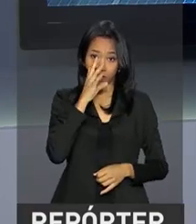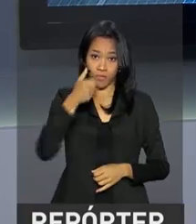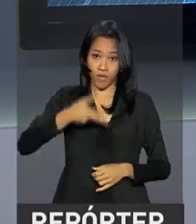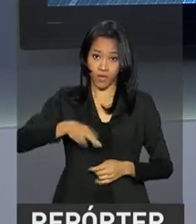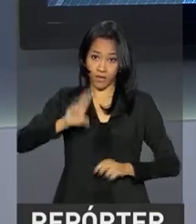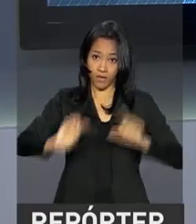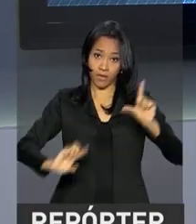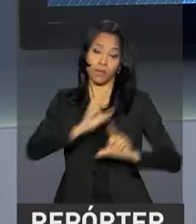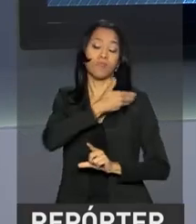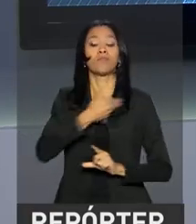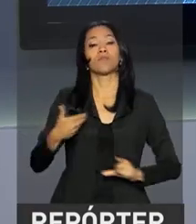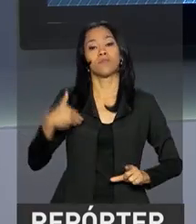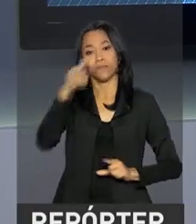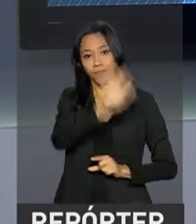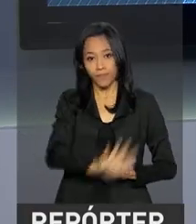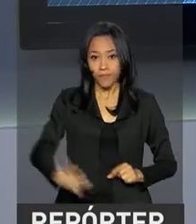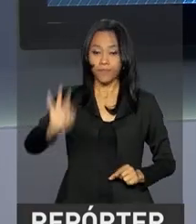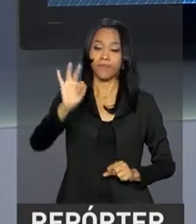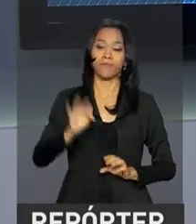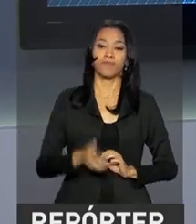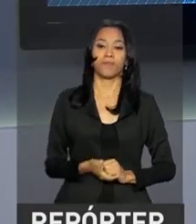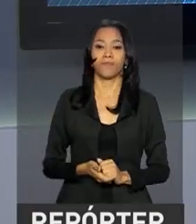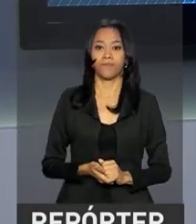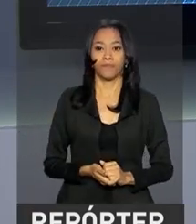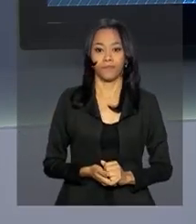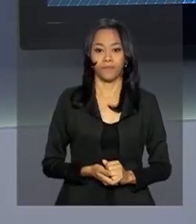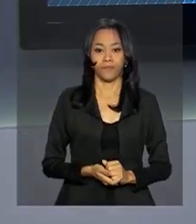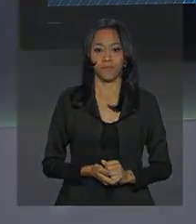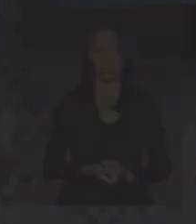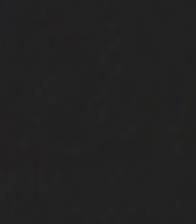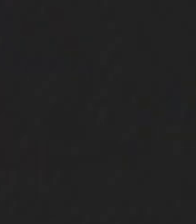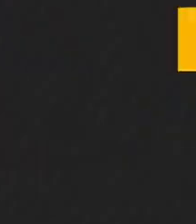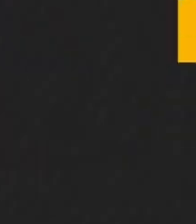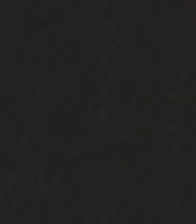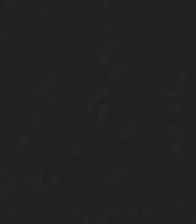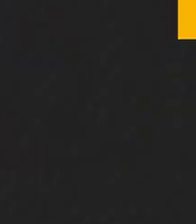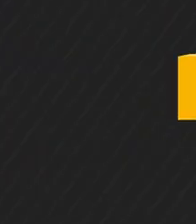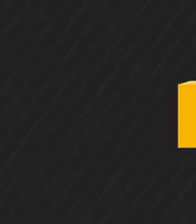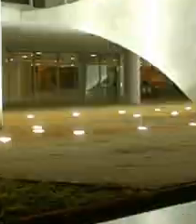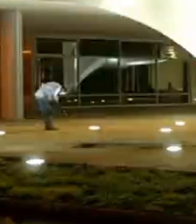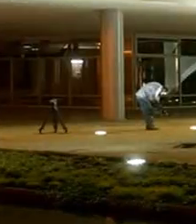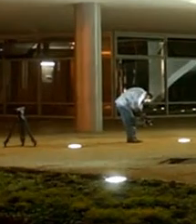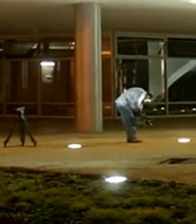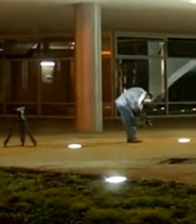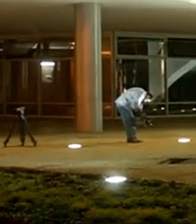com a gente na NBR, a TV do Governo Federal.